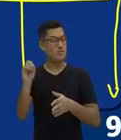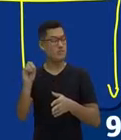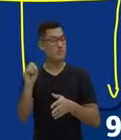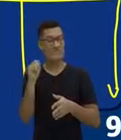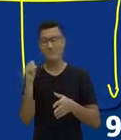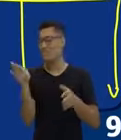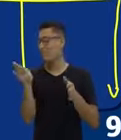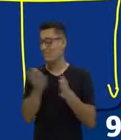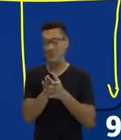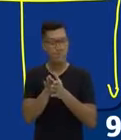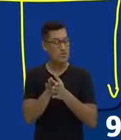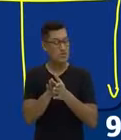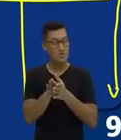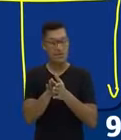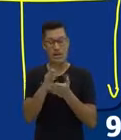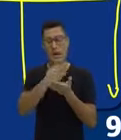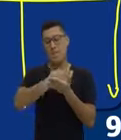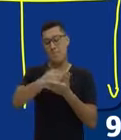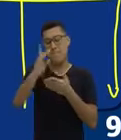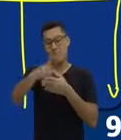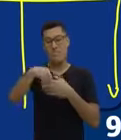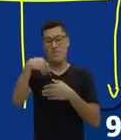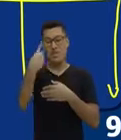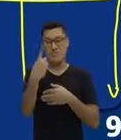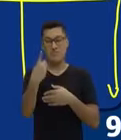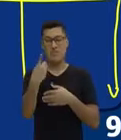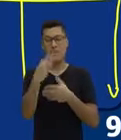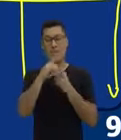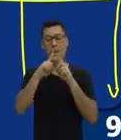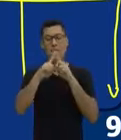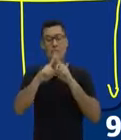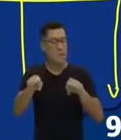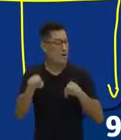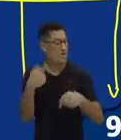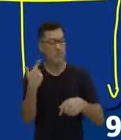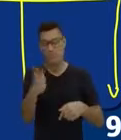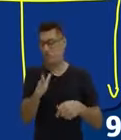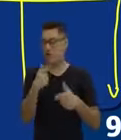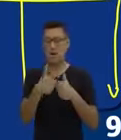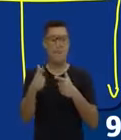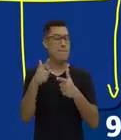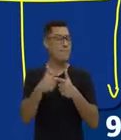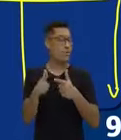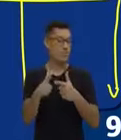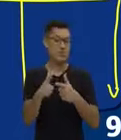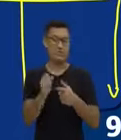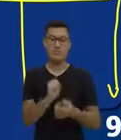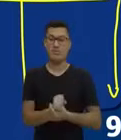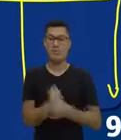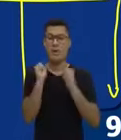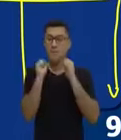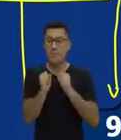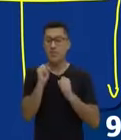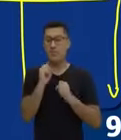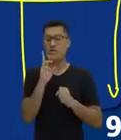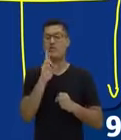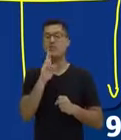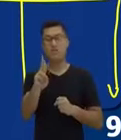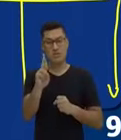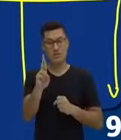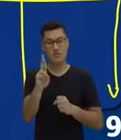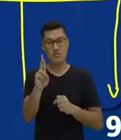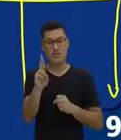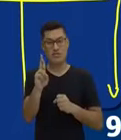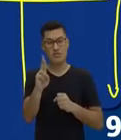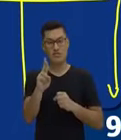em 5 mil, né? Passa um pouco, mas já não tem problema, já ultrapassa. Eu só não poderia dizer que a resposta é aqui, porque aqui só